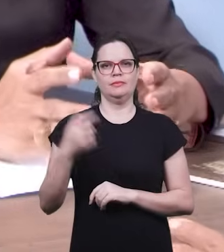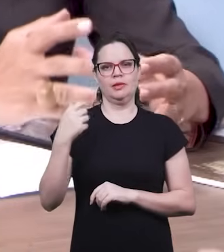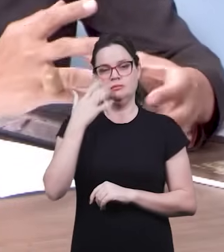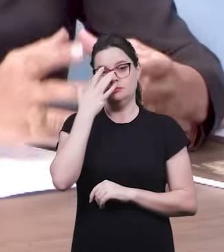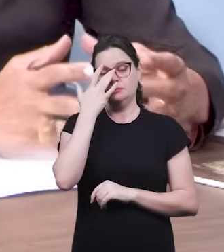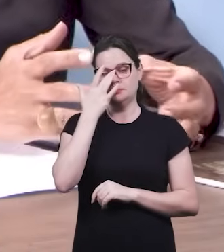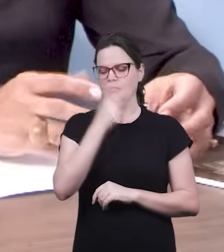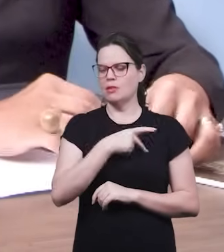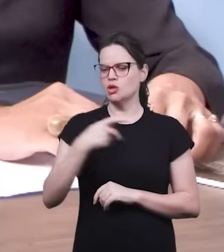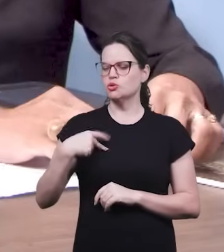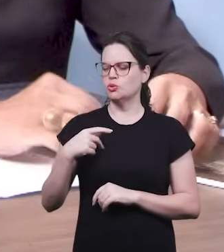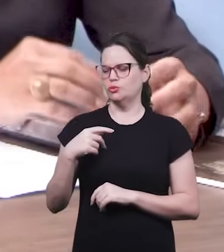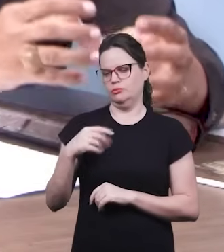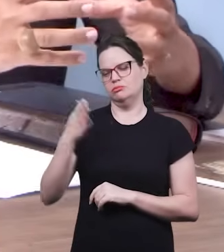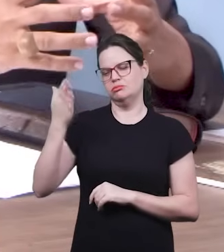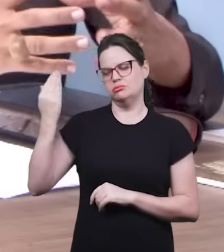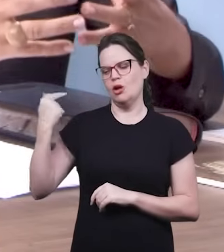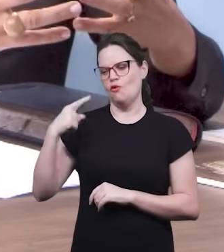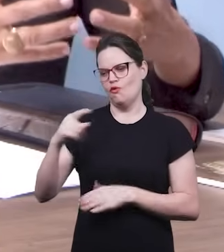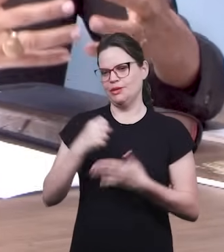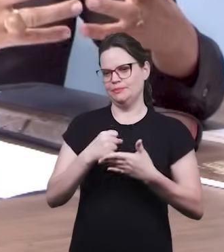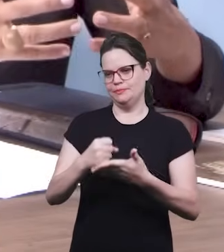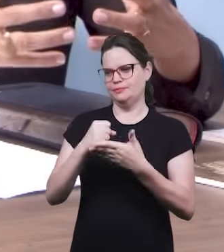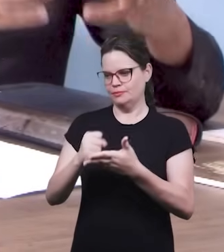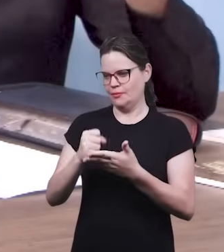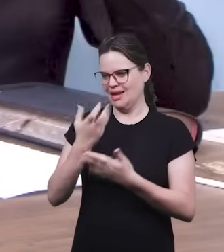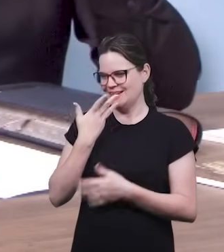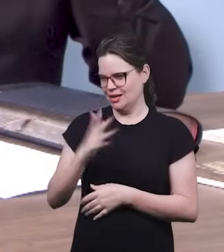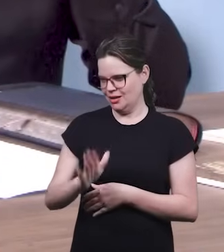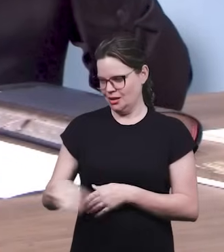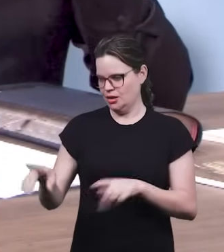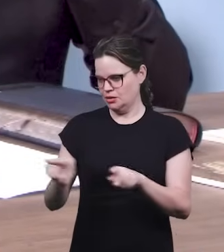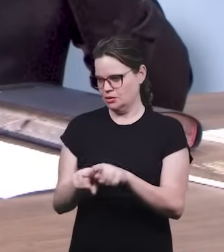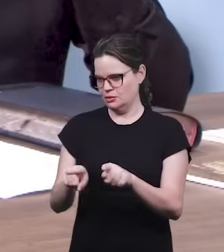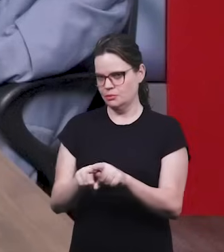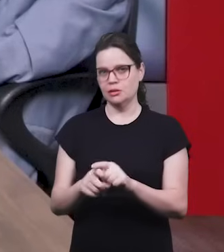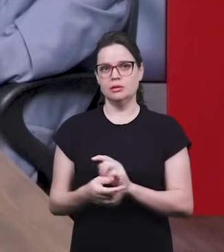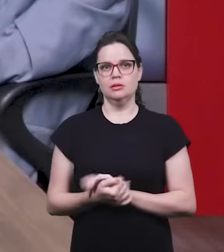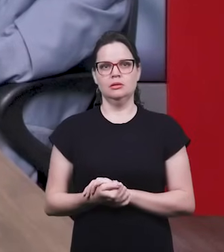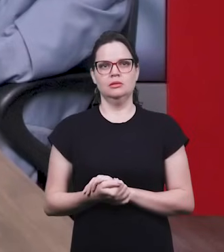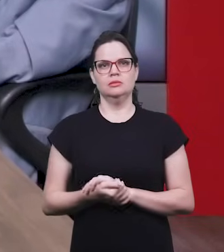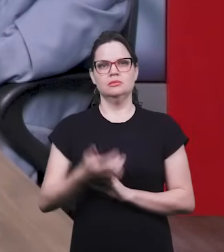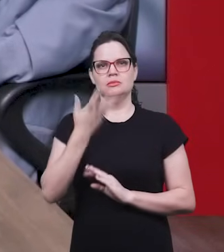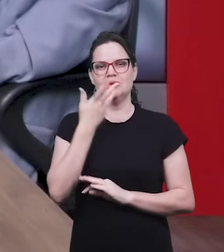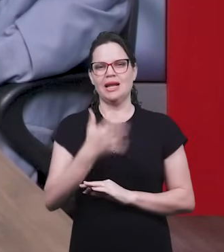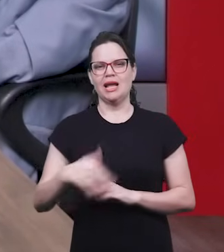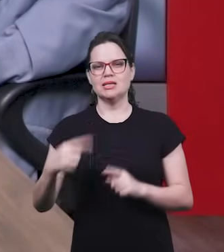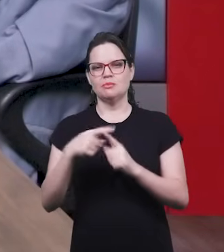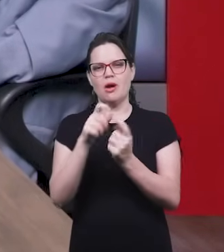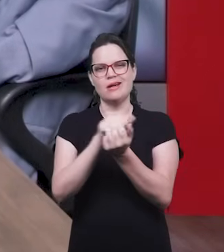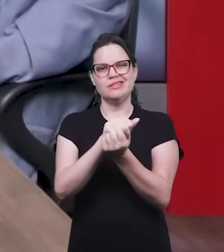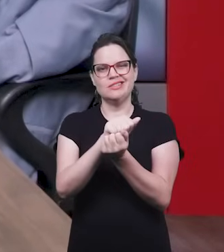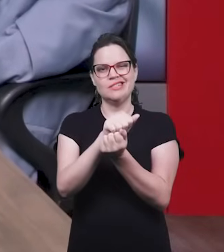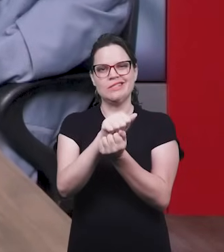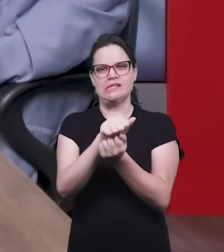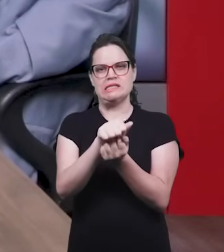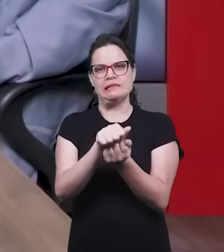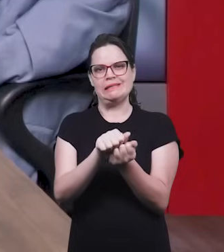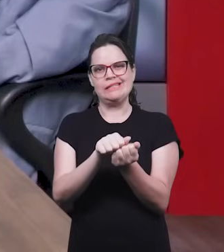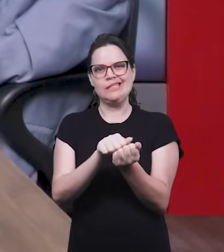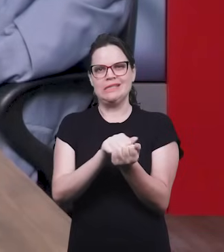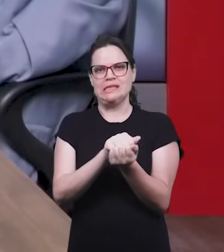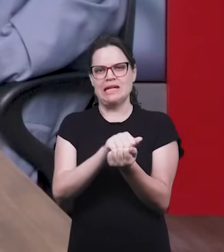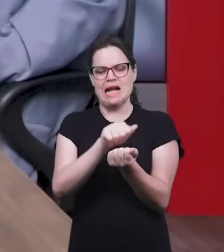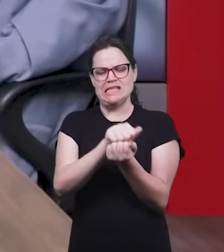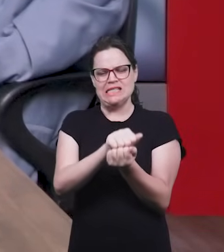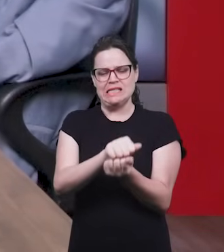ainda atendia, o senhor atendia muito criança com apertamento, o que a gente vê hoje